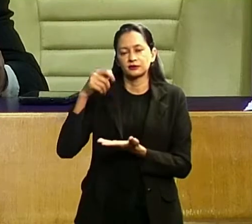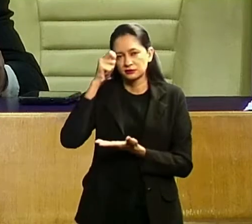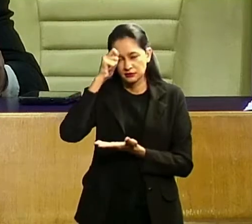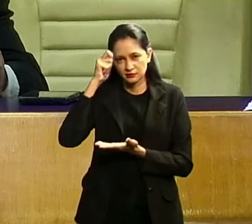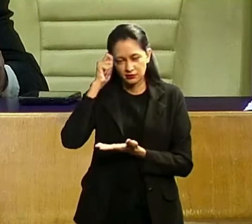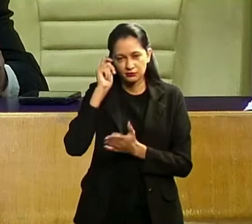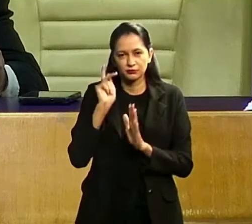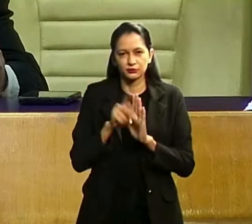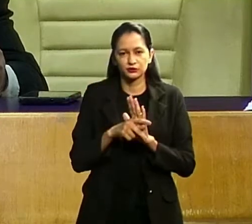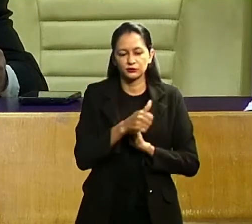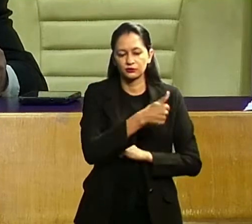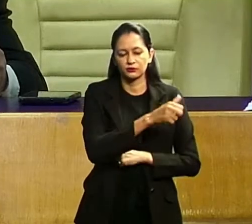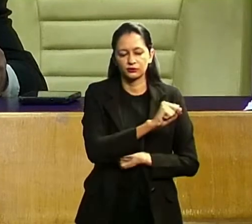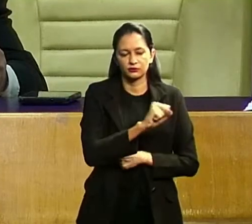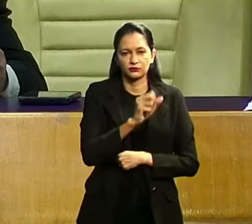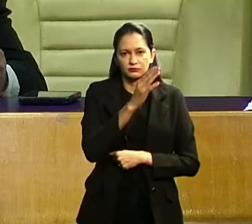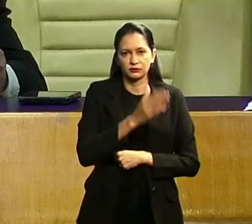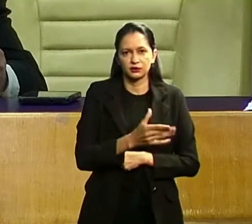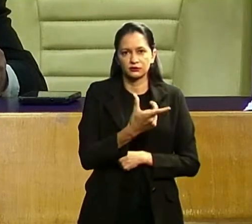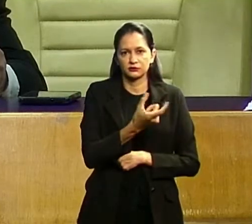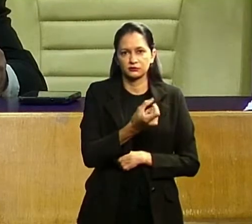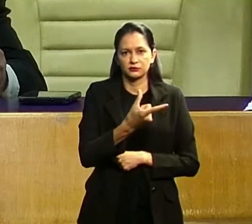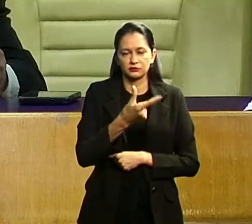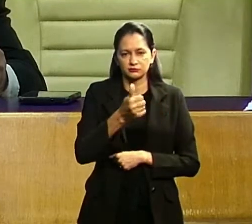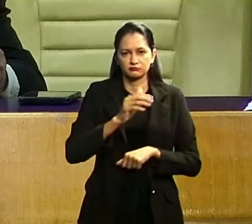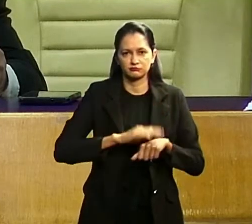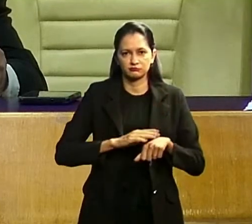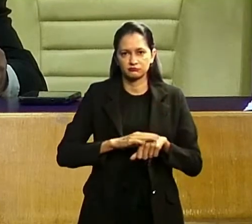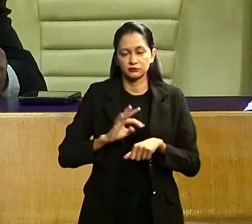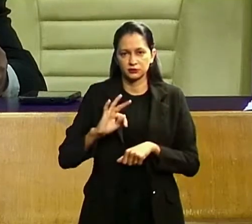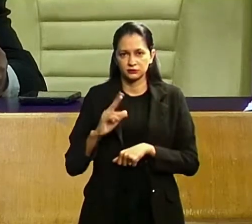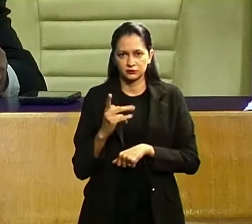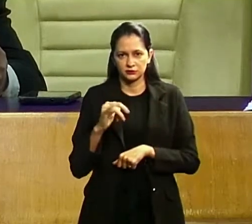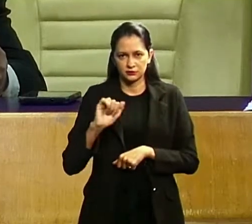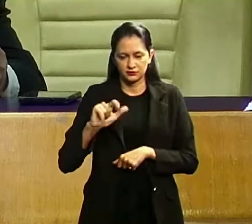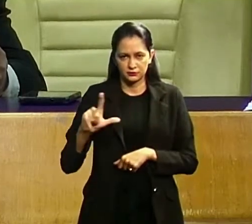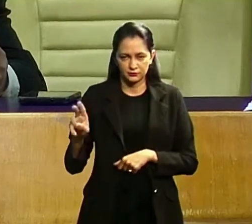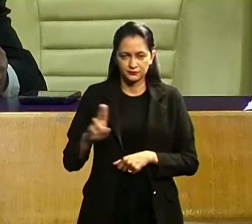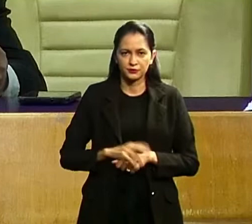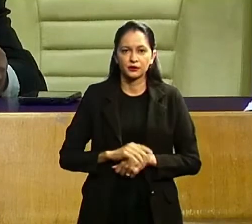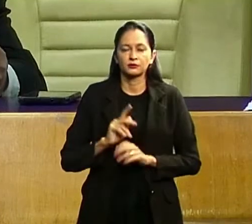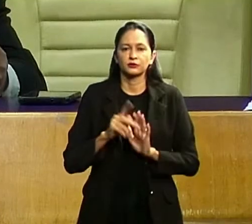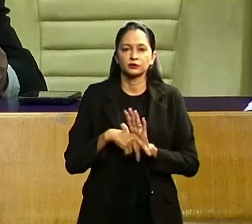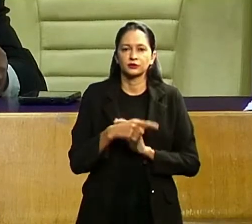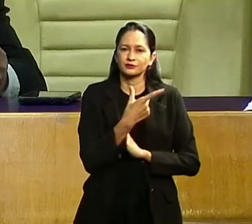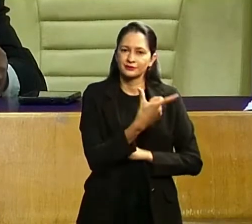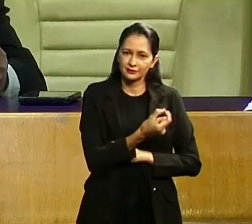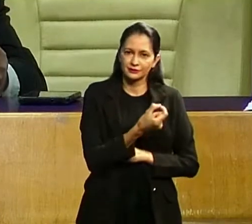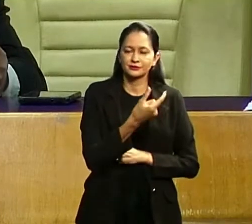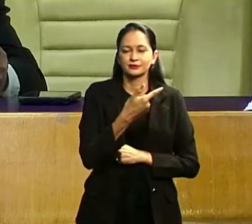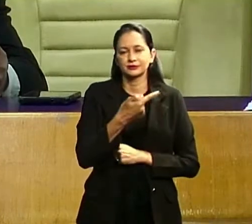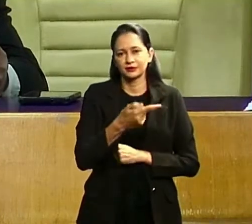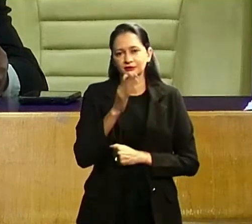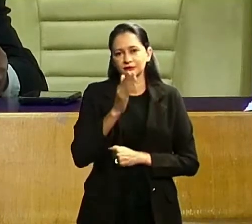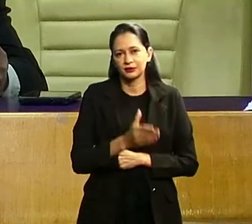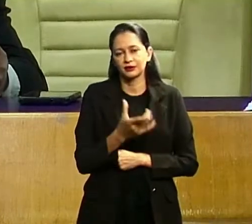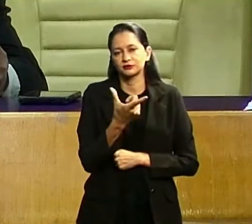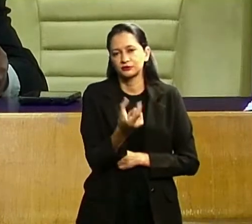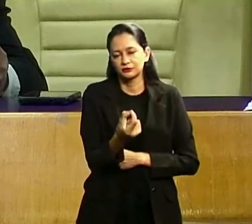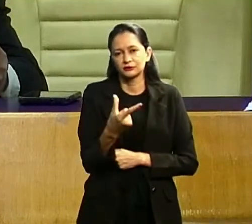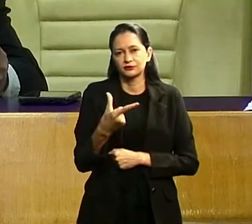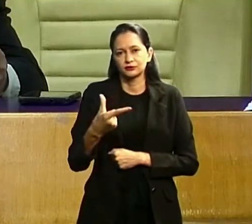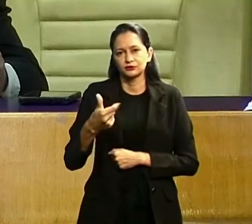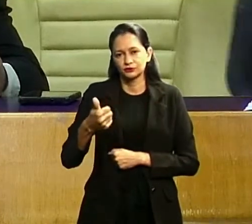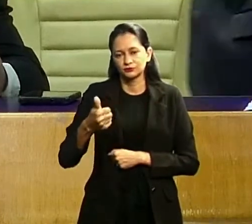lei número 188/2020, de autoria do vereador Tiago Guilhote. Projeto de lei 207/2021, de autoria do vereador